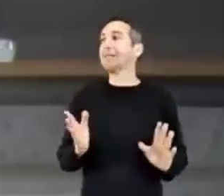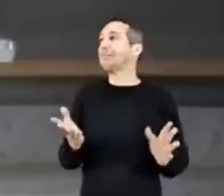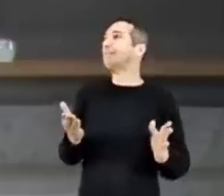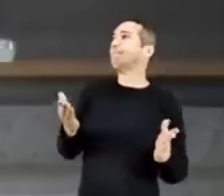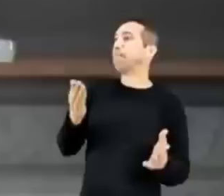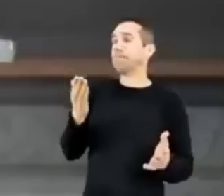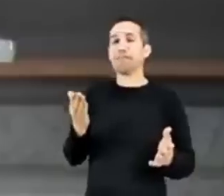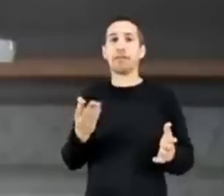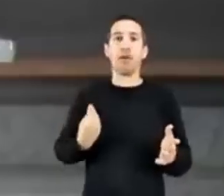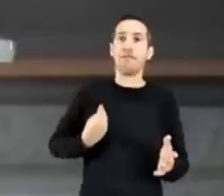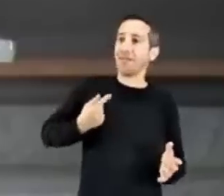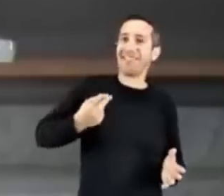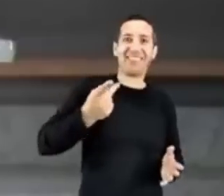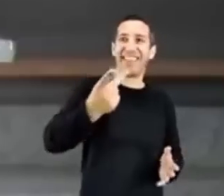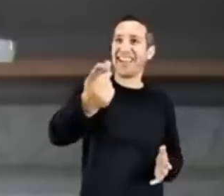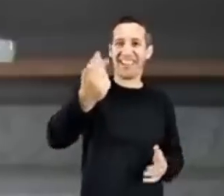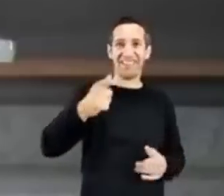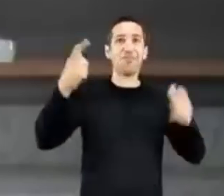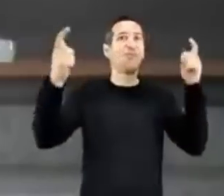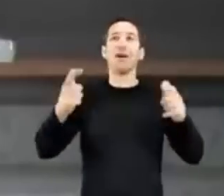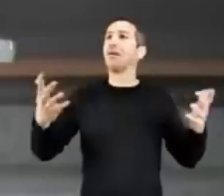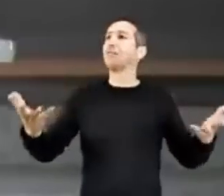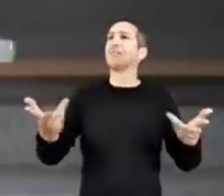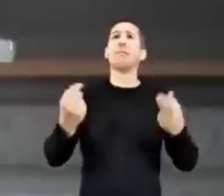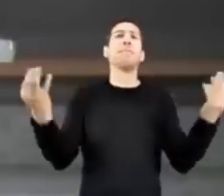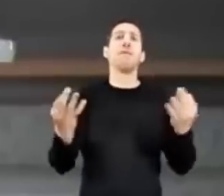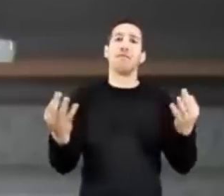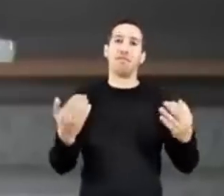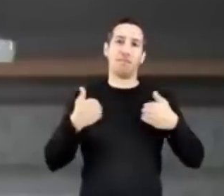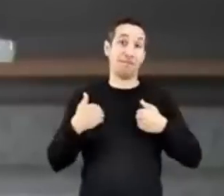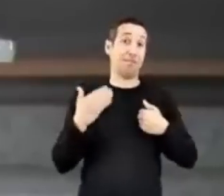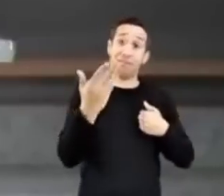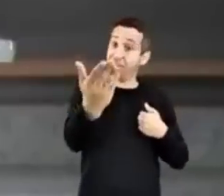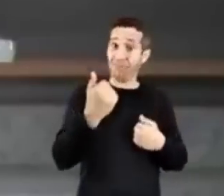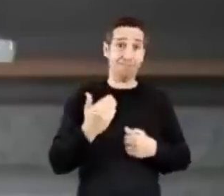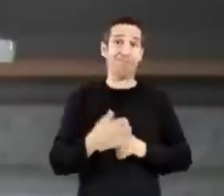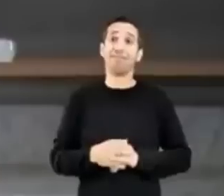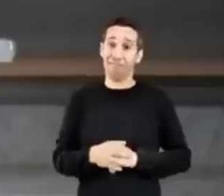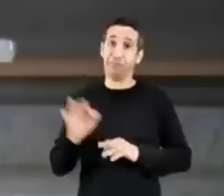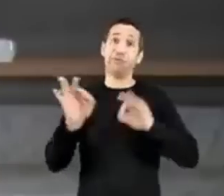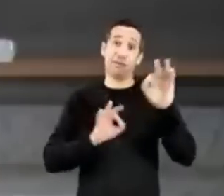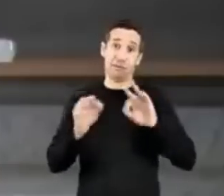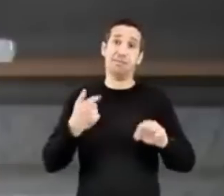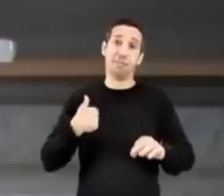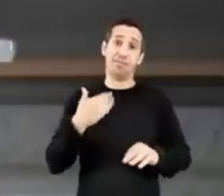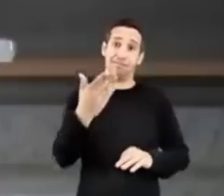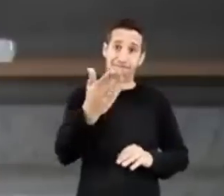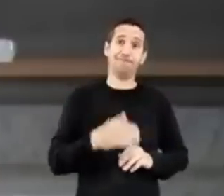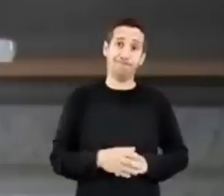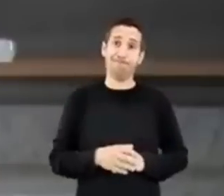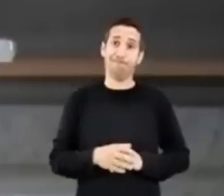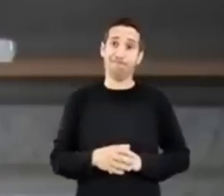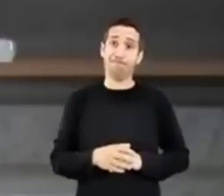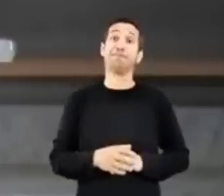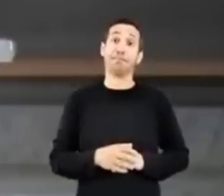vida eterna o Novo Céu EA Nova Terra é o que Deus tem preparado para nós e isso é individual